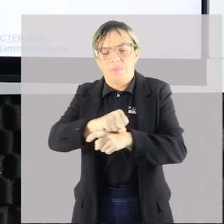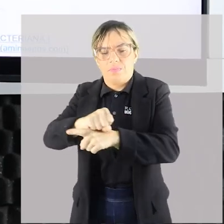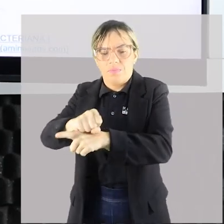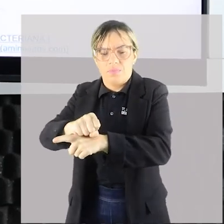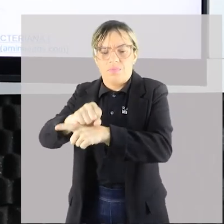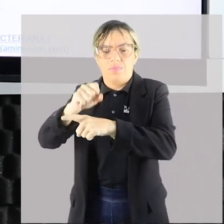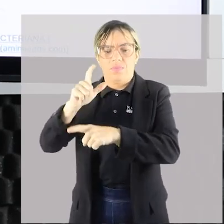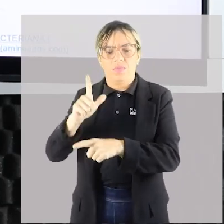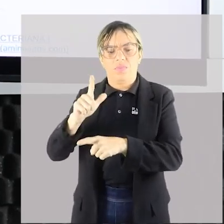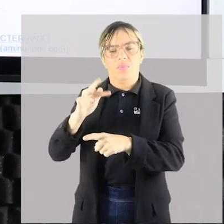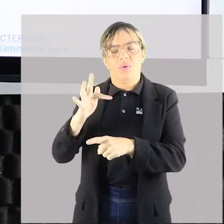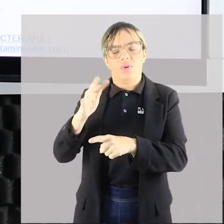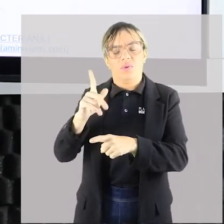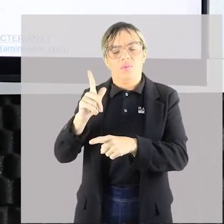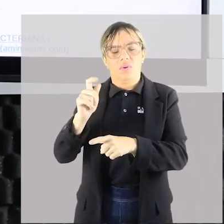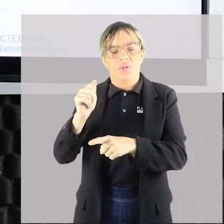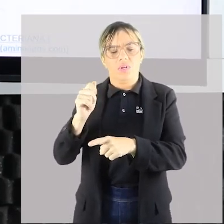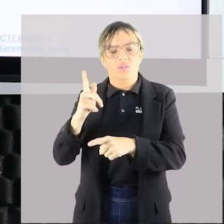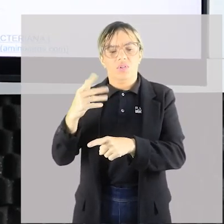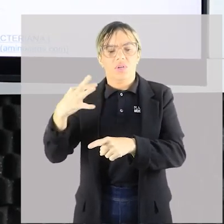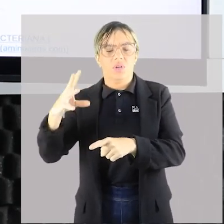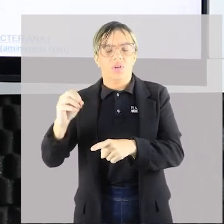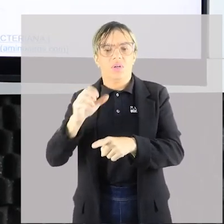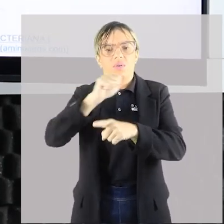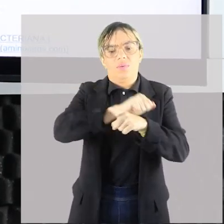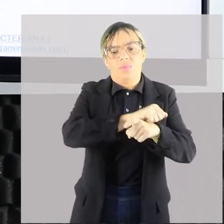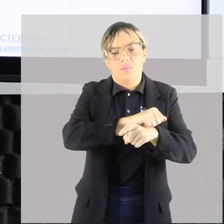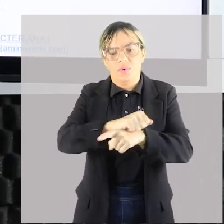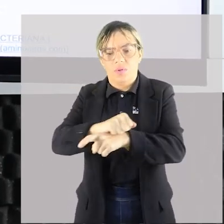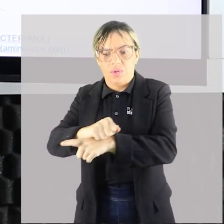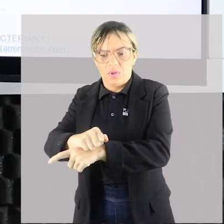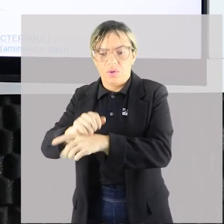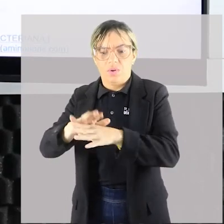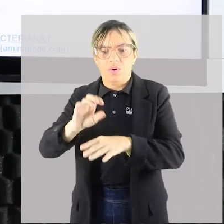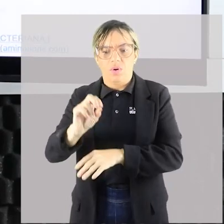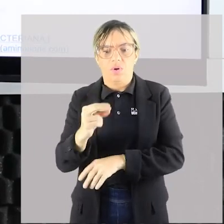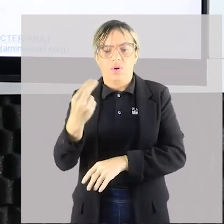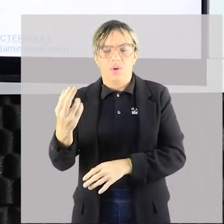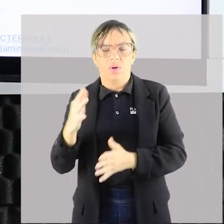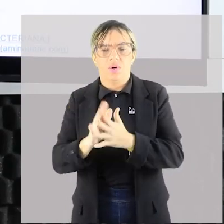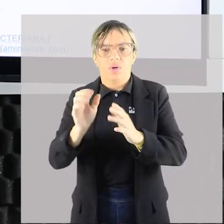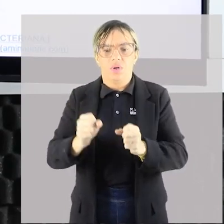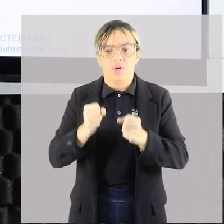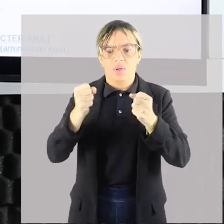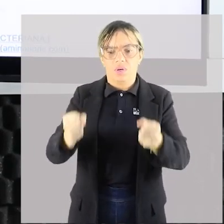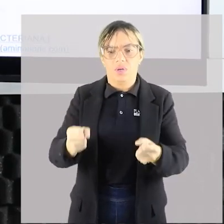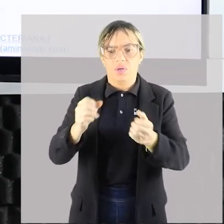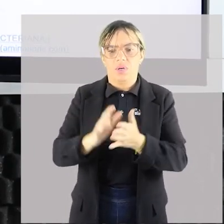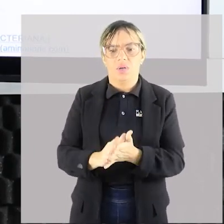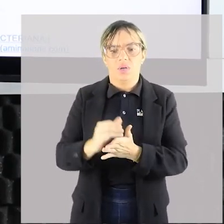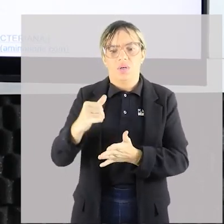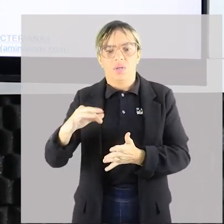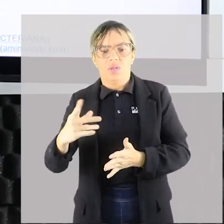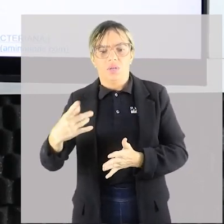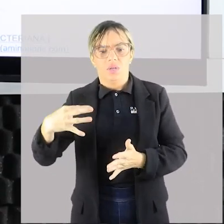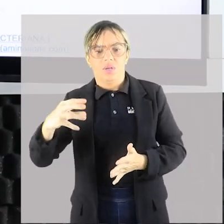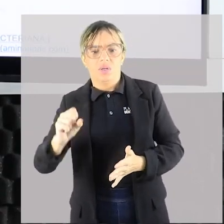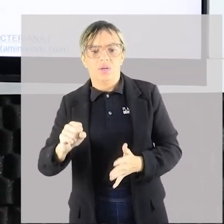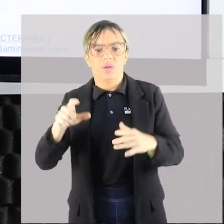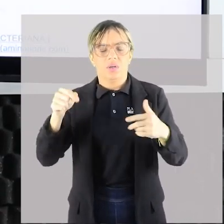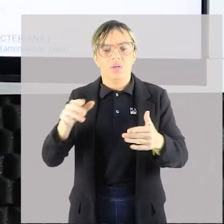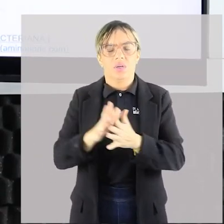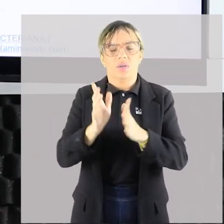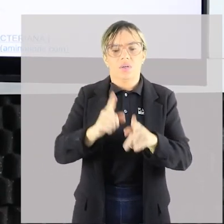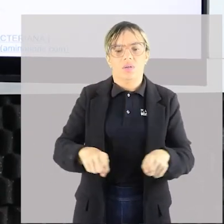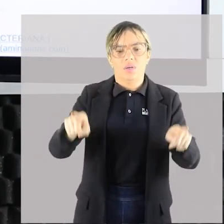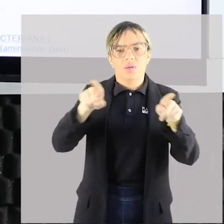bactéria consegue se locomover, né, através desse flagelo, ou ela pode ter cílios, que também servem,